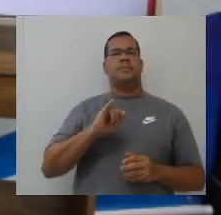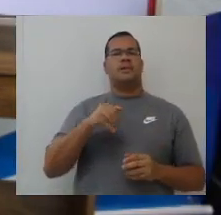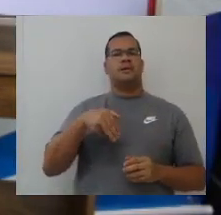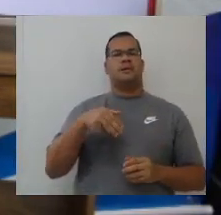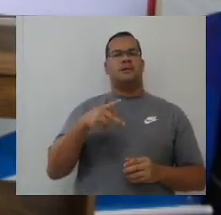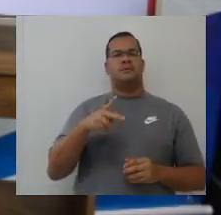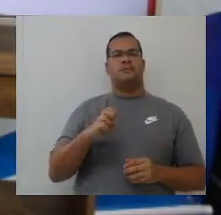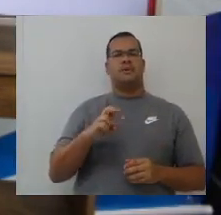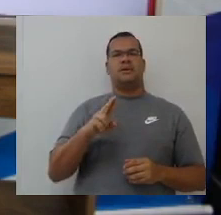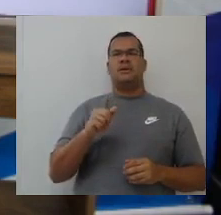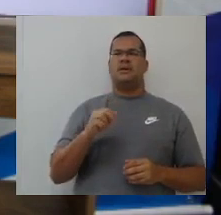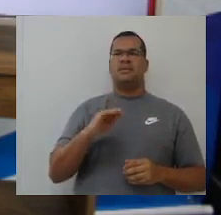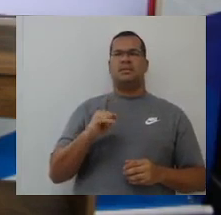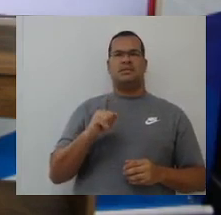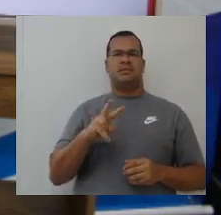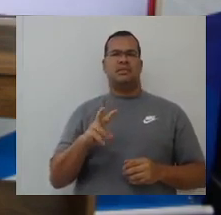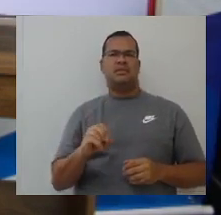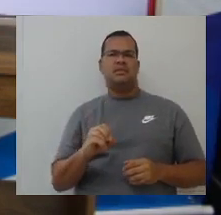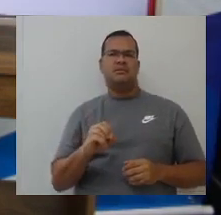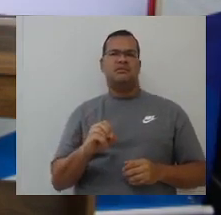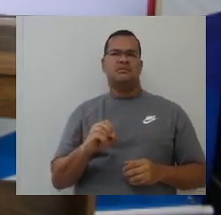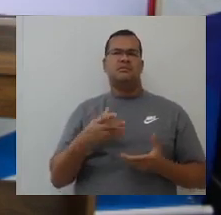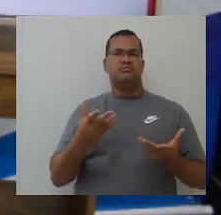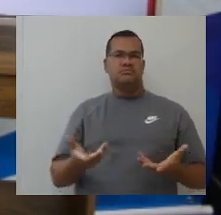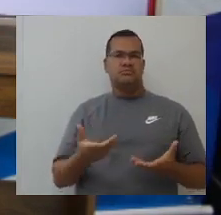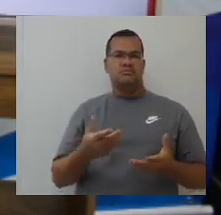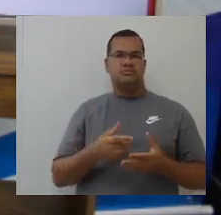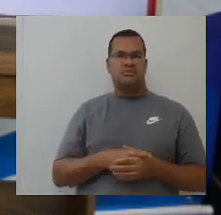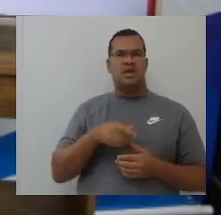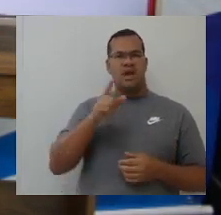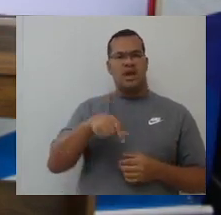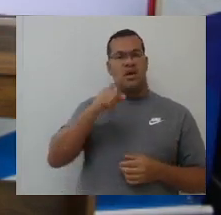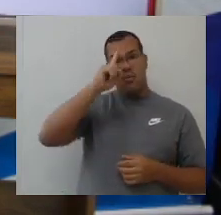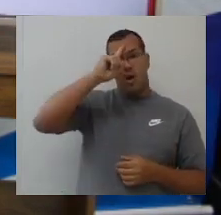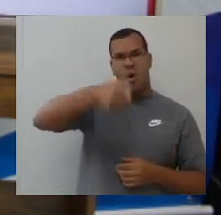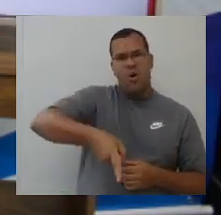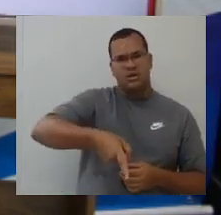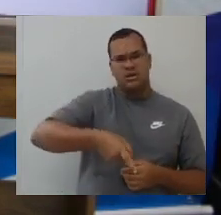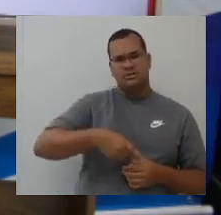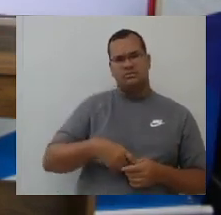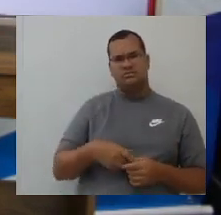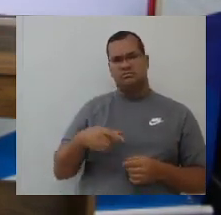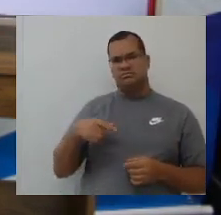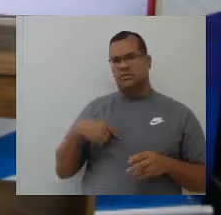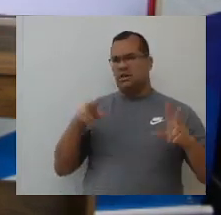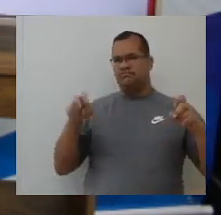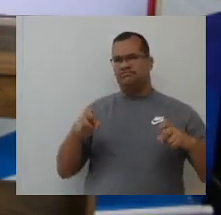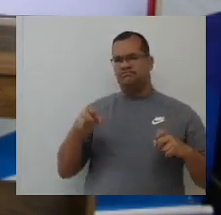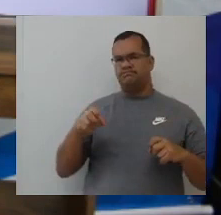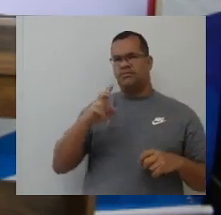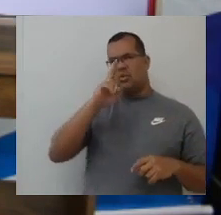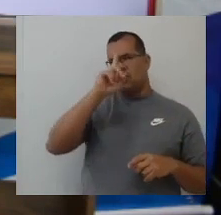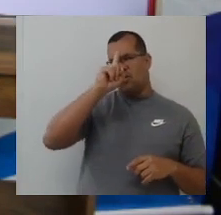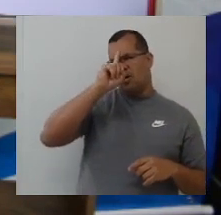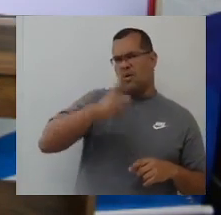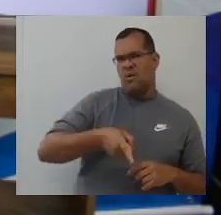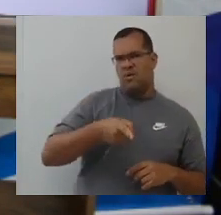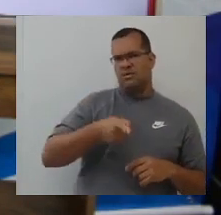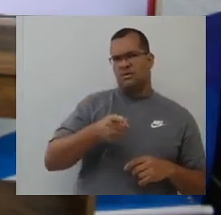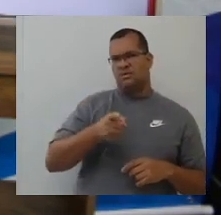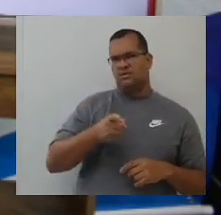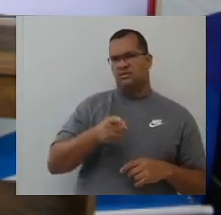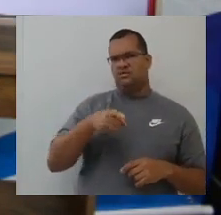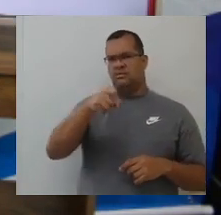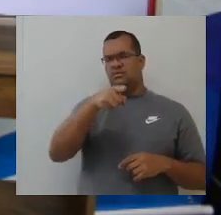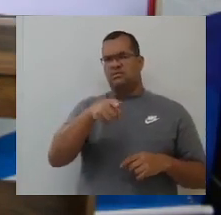Imperativo com question tag. O que seria imperativo, gente? Imperativo é quando eu dou uma ordem, é quando eu expresso uma ordem, um comando, uma ação para alguém